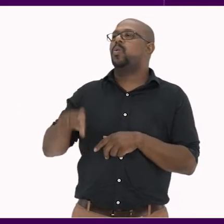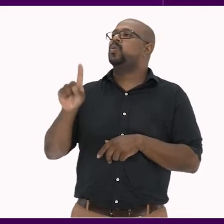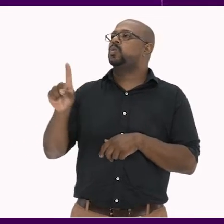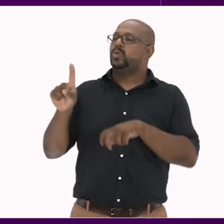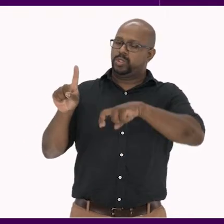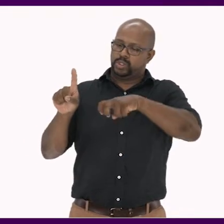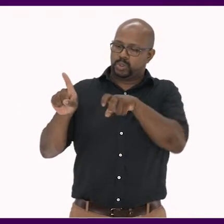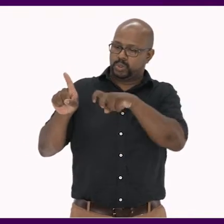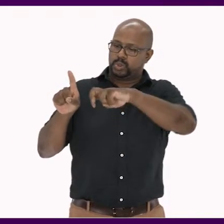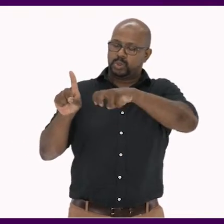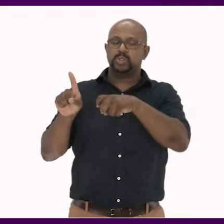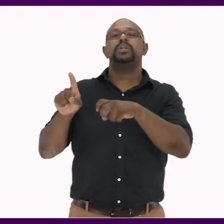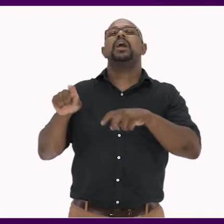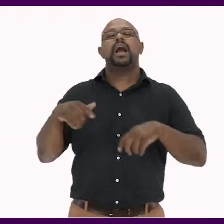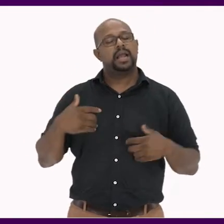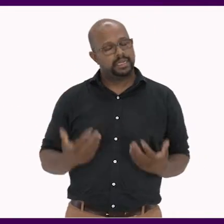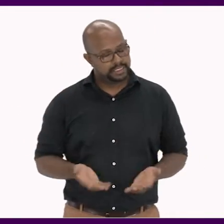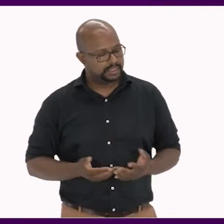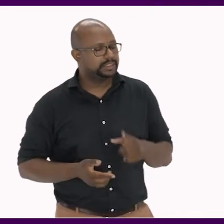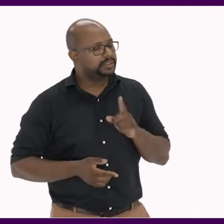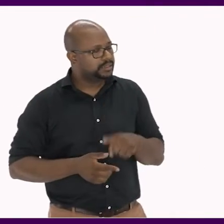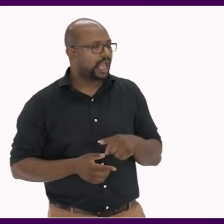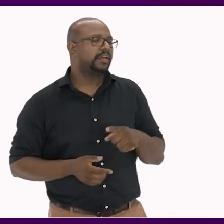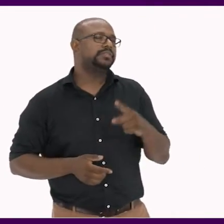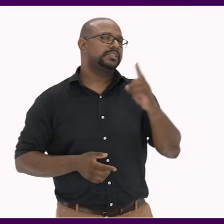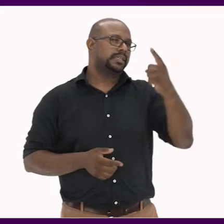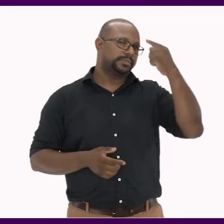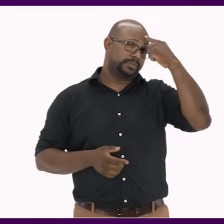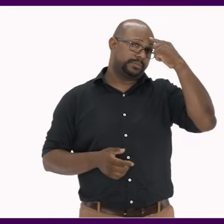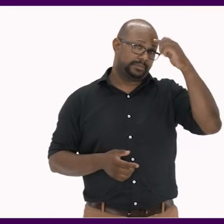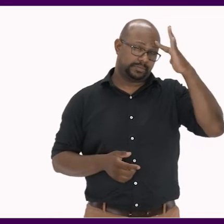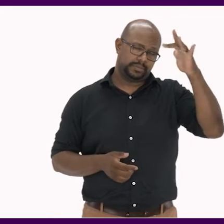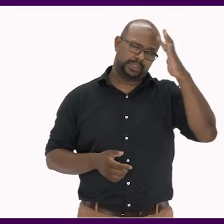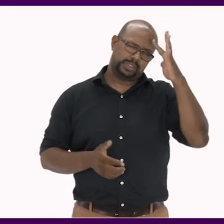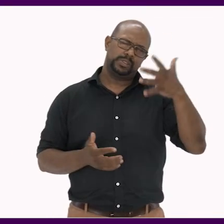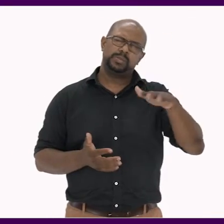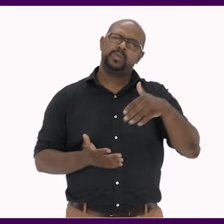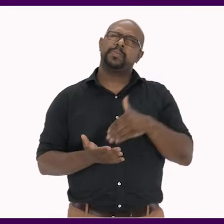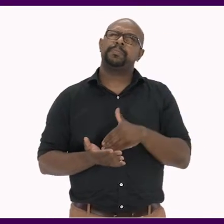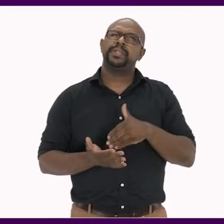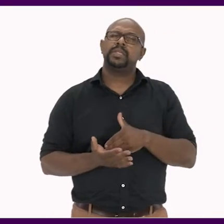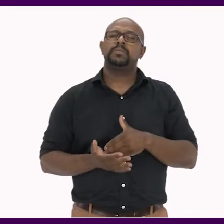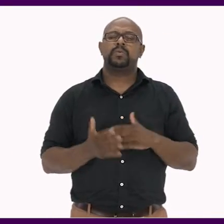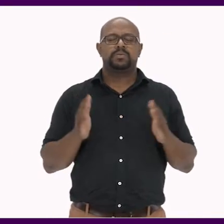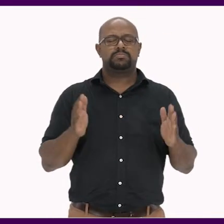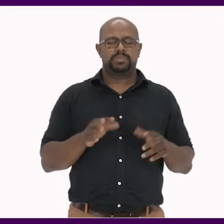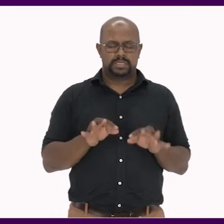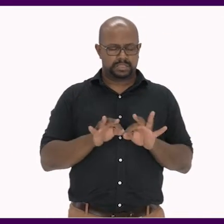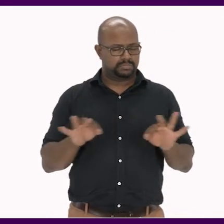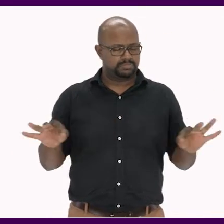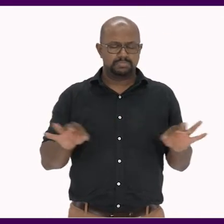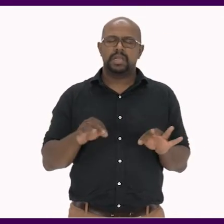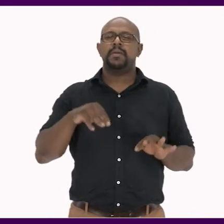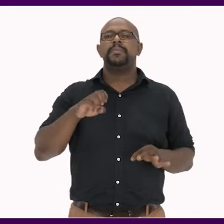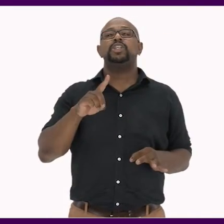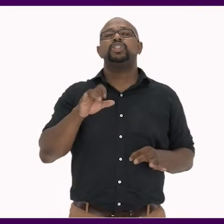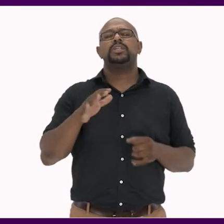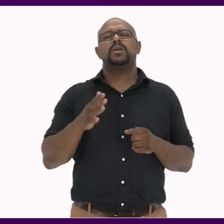olhando, curtindo. Daí que deve-se partir sempre de, no mínimo, essa medida